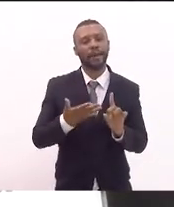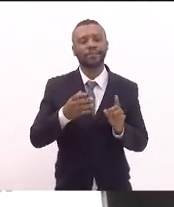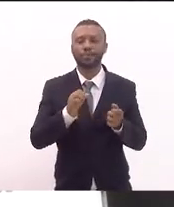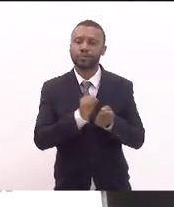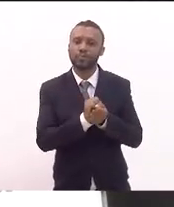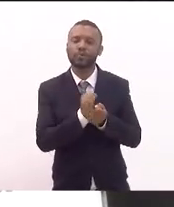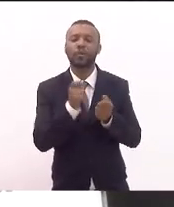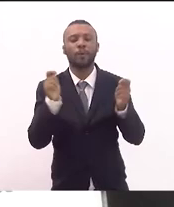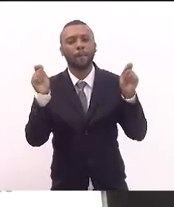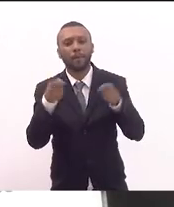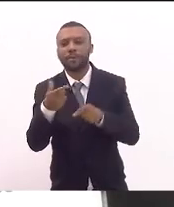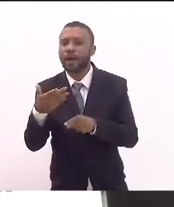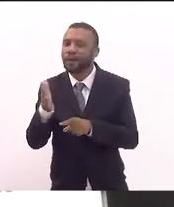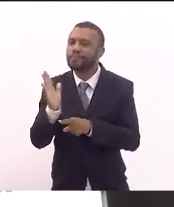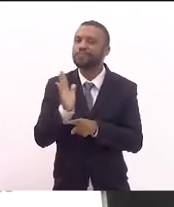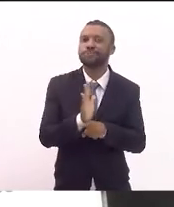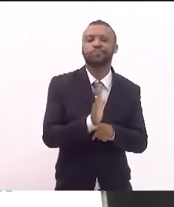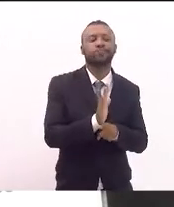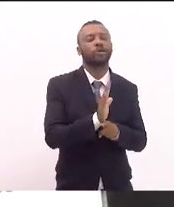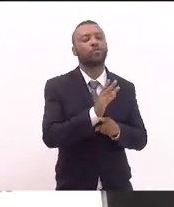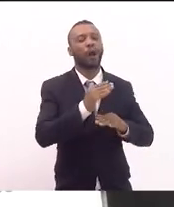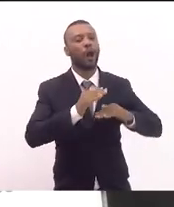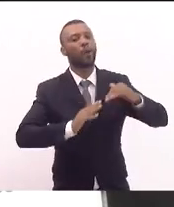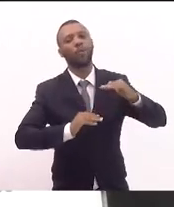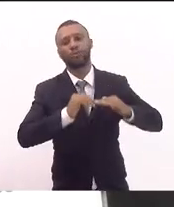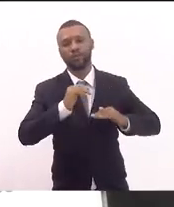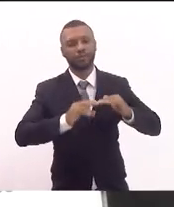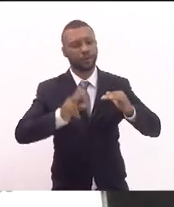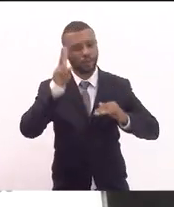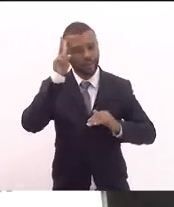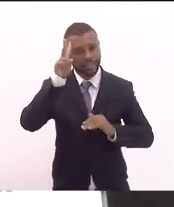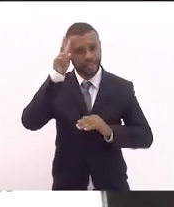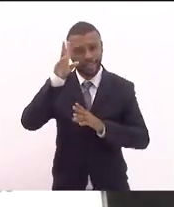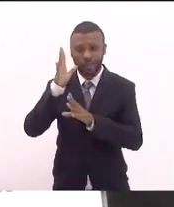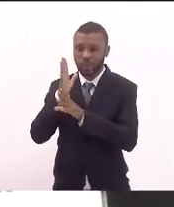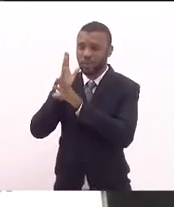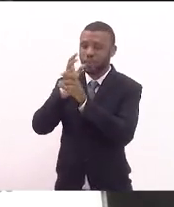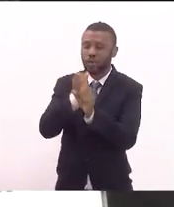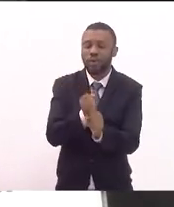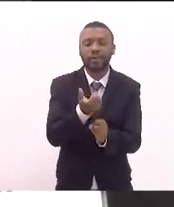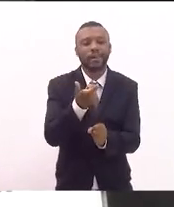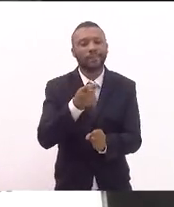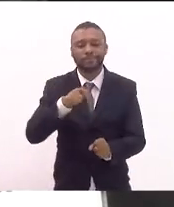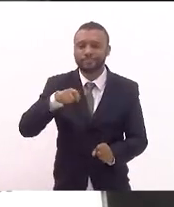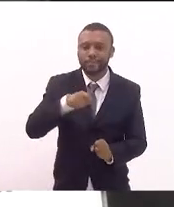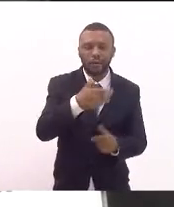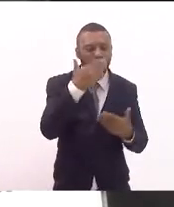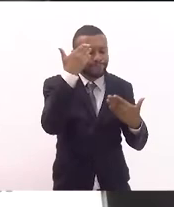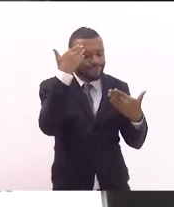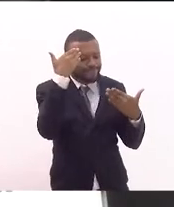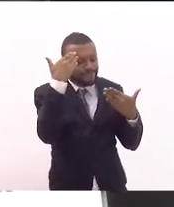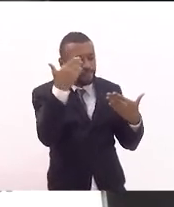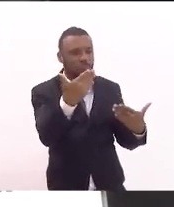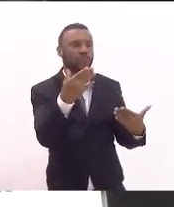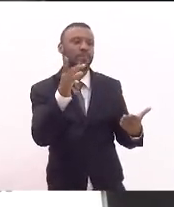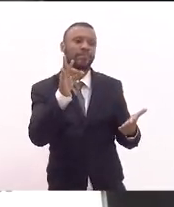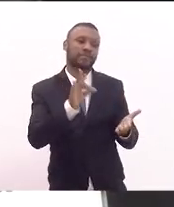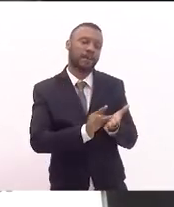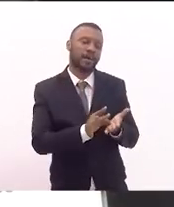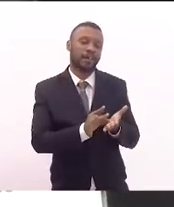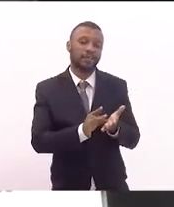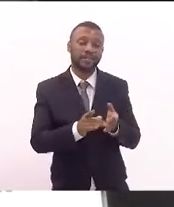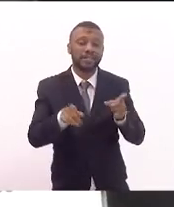contribuir um pouquinho com a construção da sua história. Eu quero te dar o meu muito obrigado em meu nome e em nome de todas